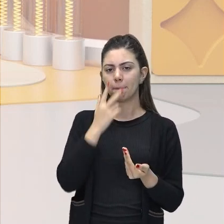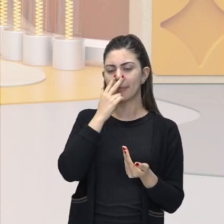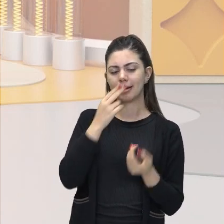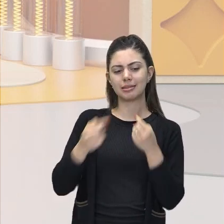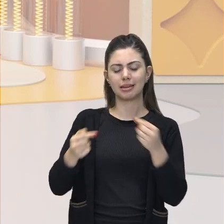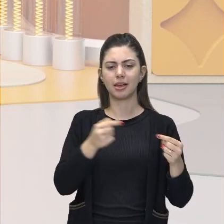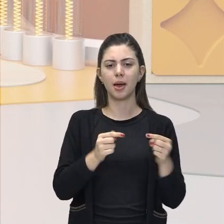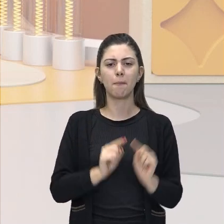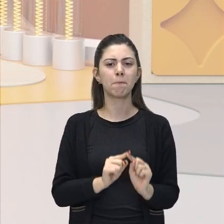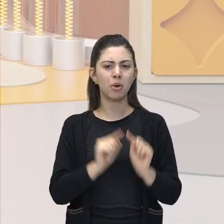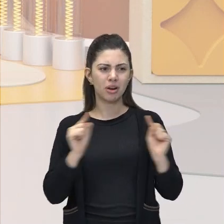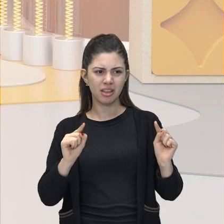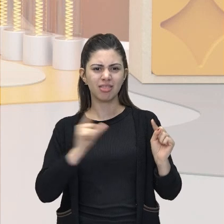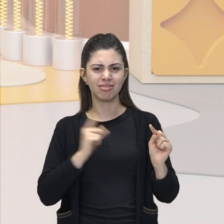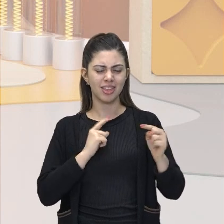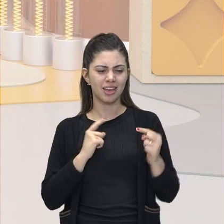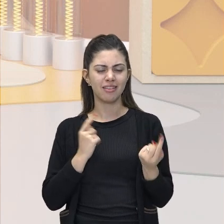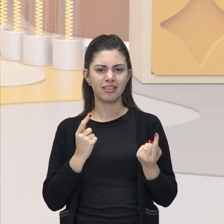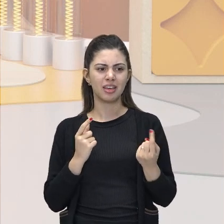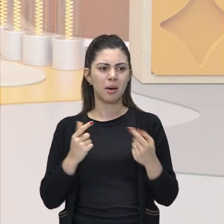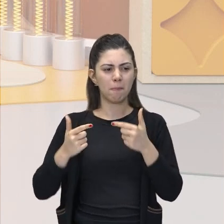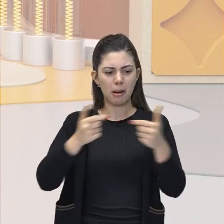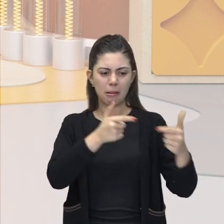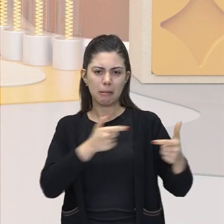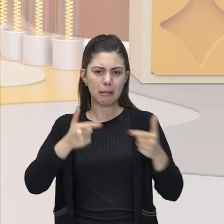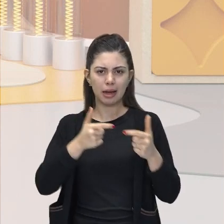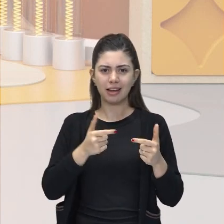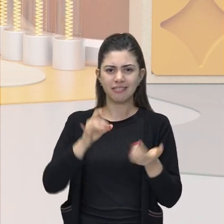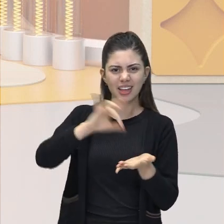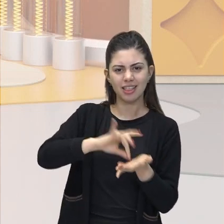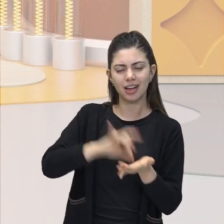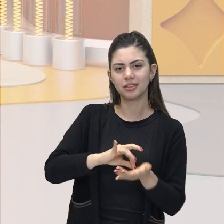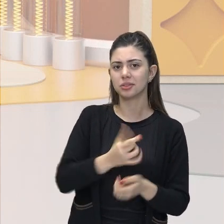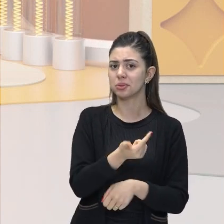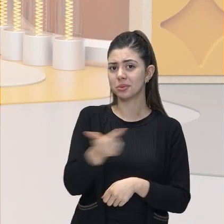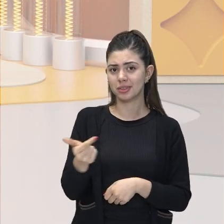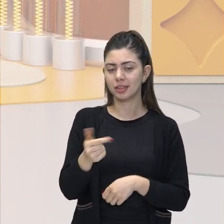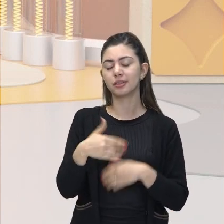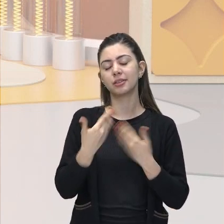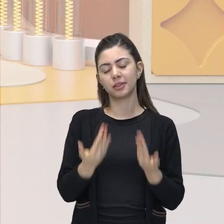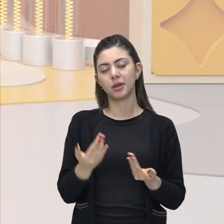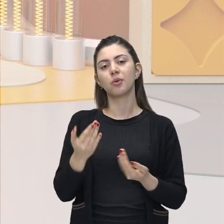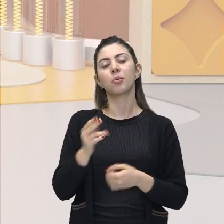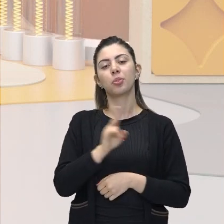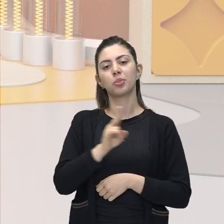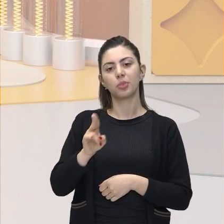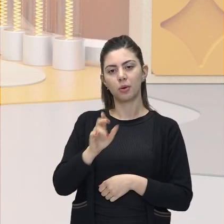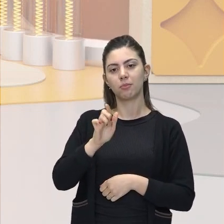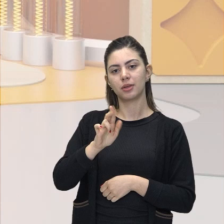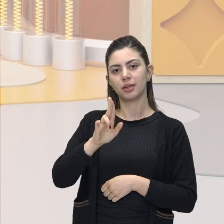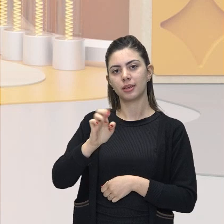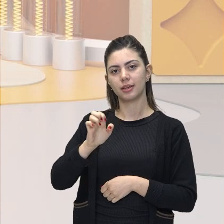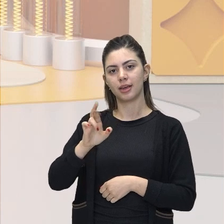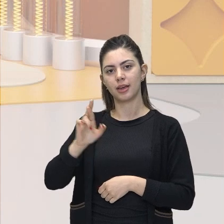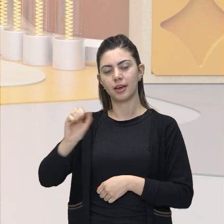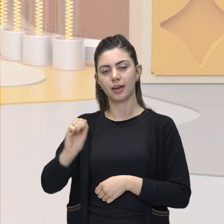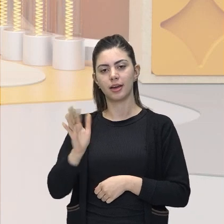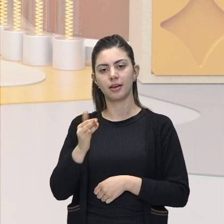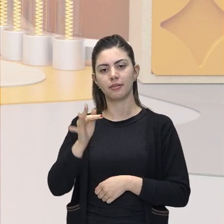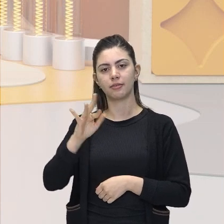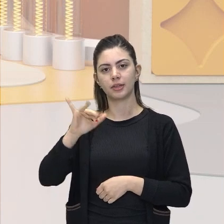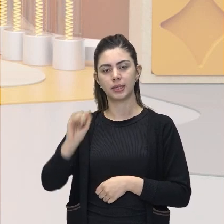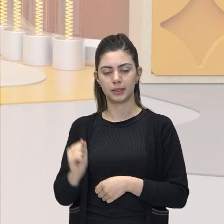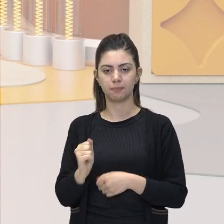não havia confronto direto entre eles, tá? Daí o nome Guerra Fria. Ou seja, essas superpotências,